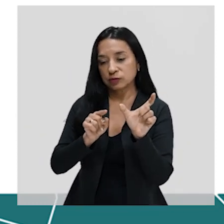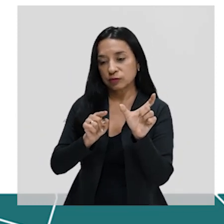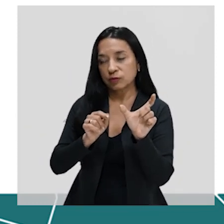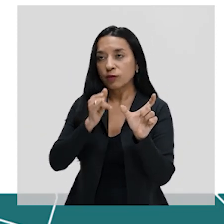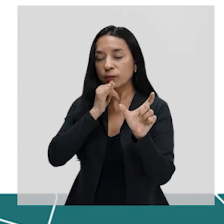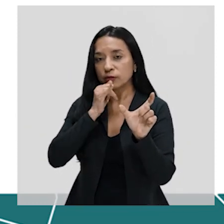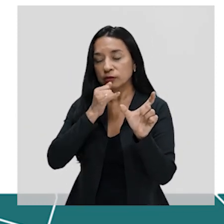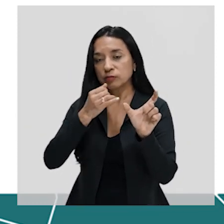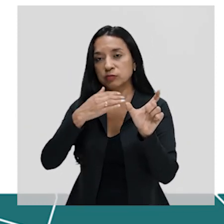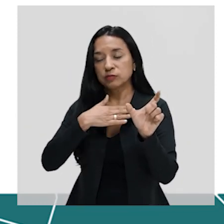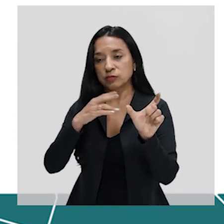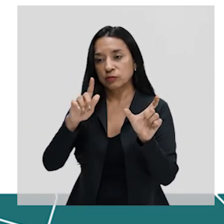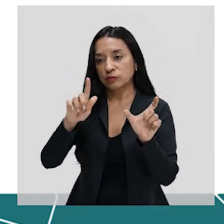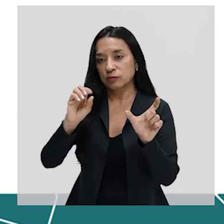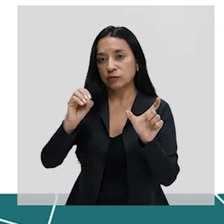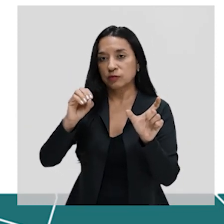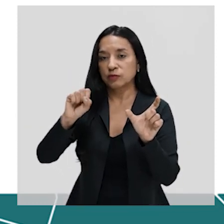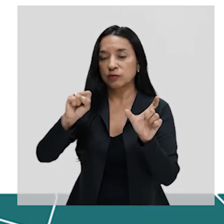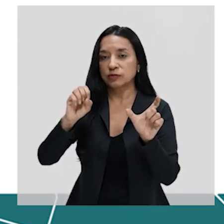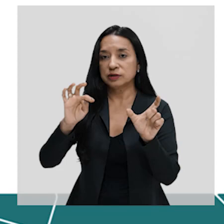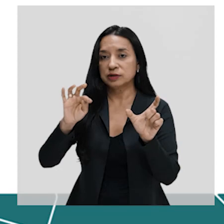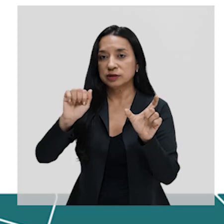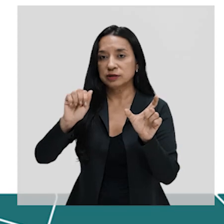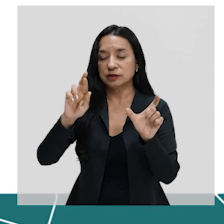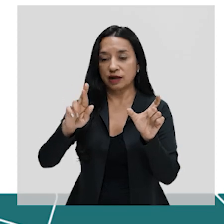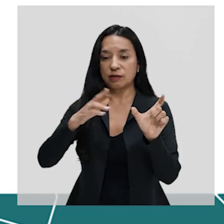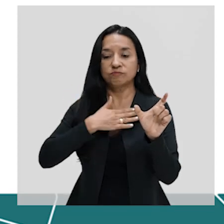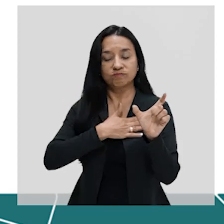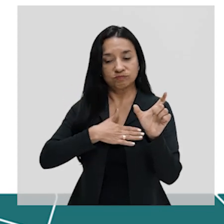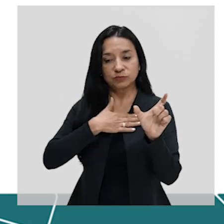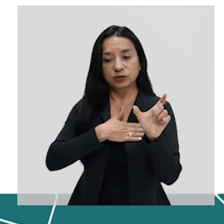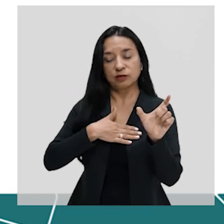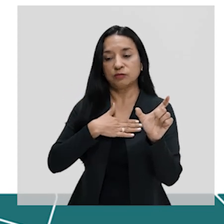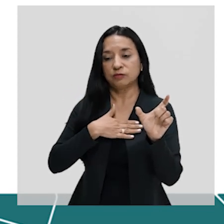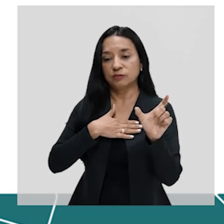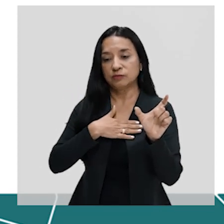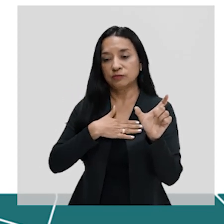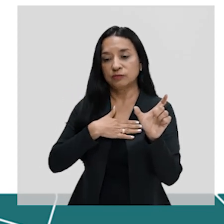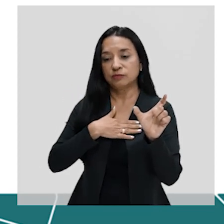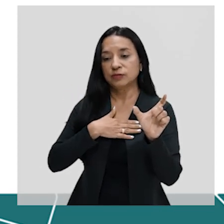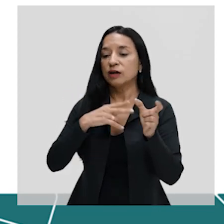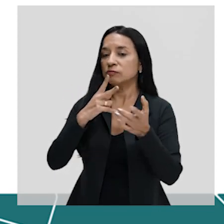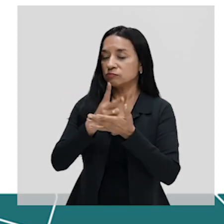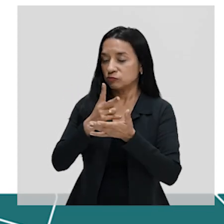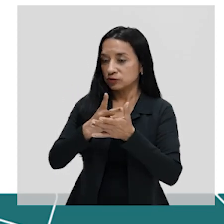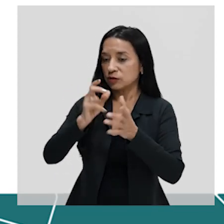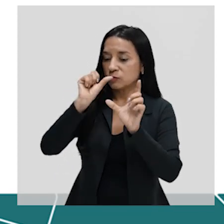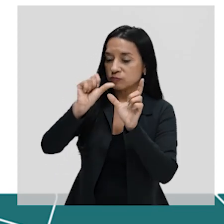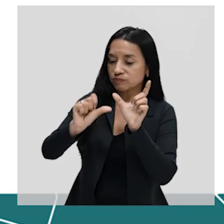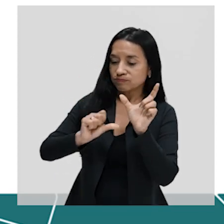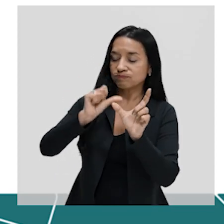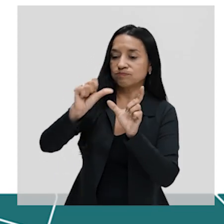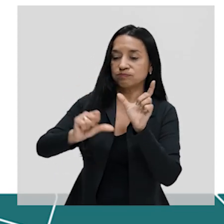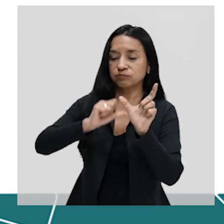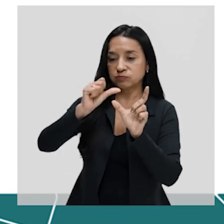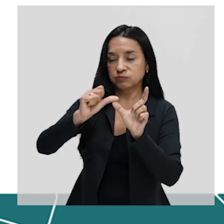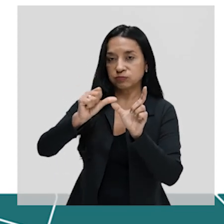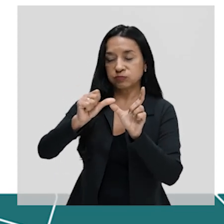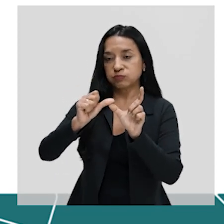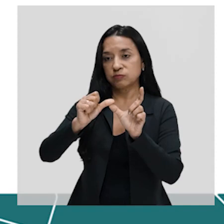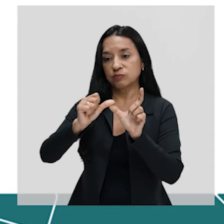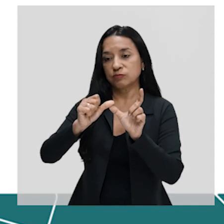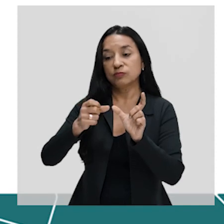Gosto, gostas, gosta, gostamos, gostais, gostam. Verbo amar. Amo, amo, amas, ama, amamos, amais, amam. Se